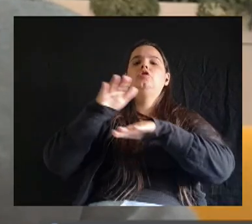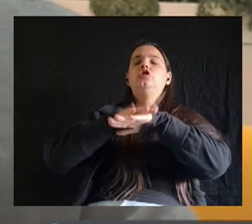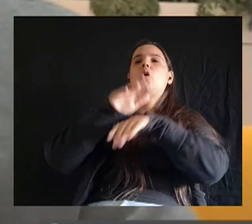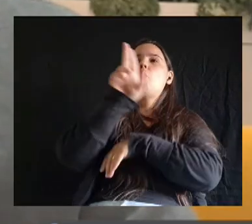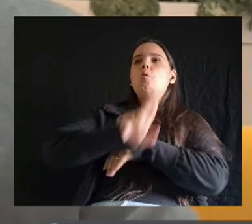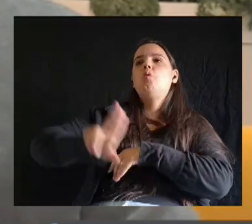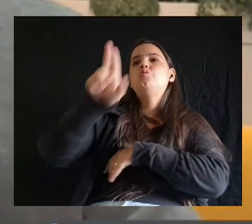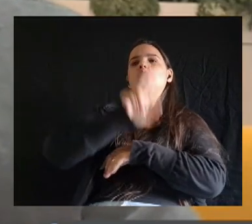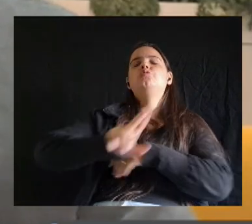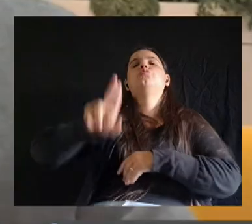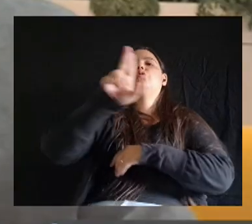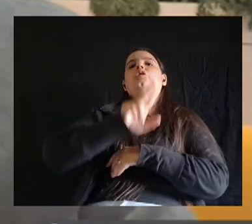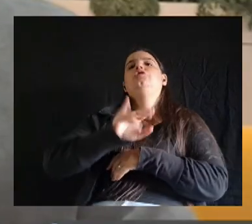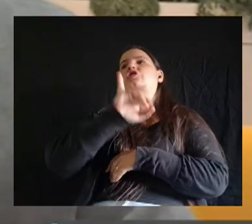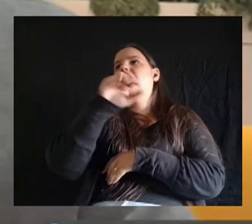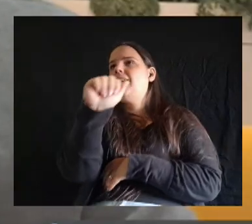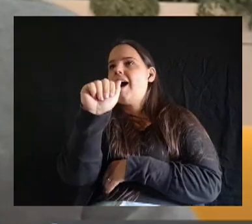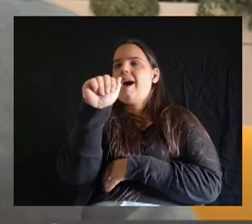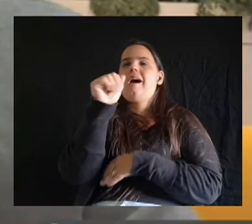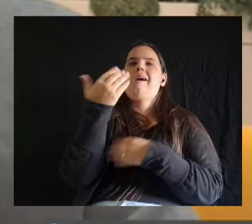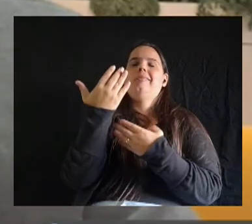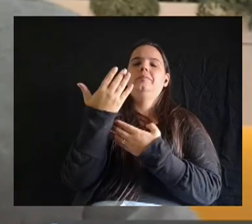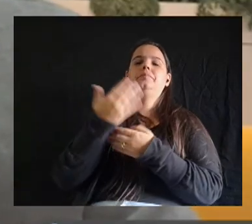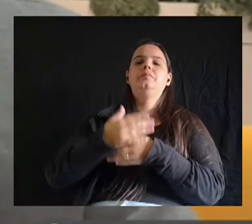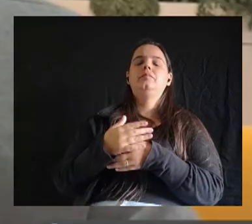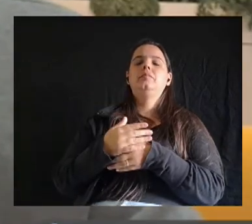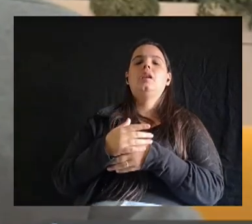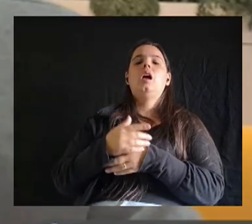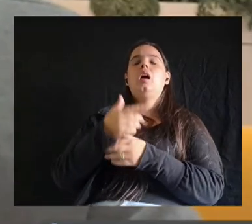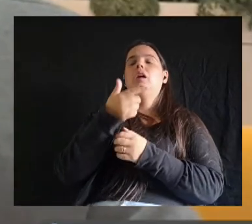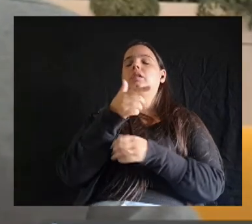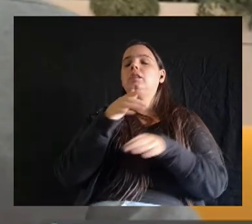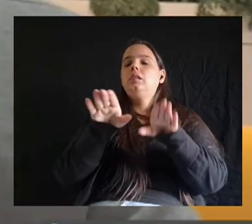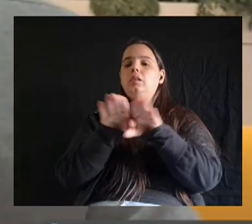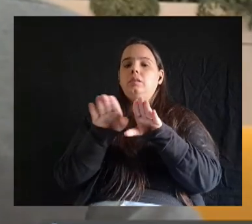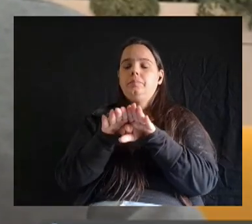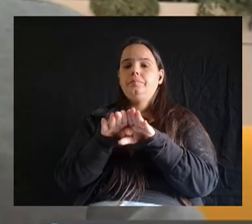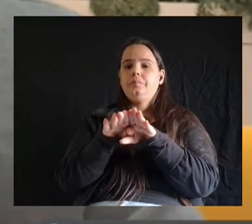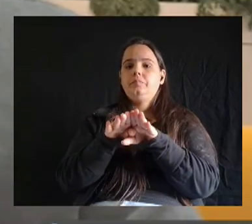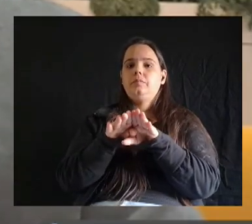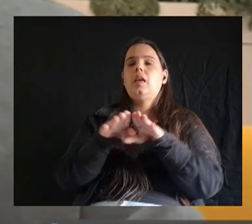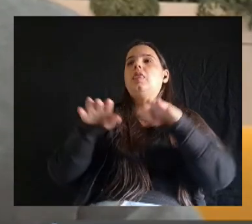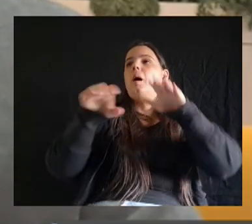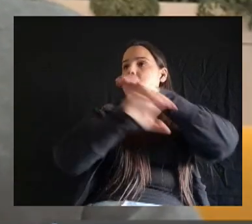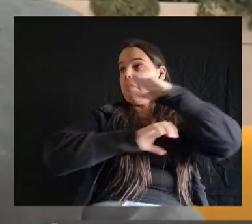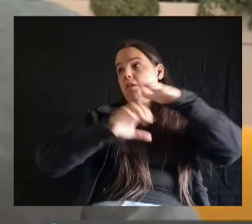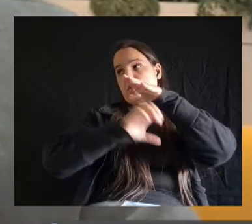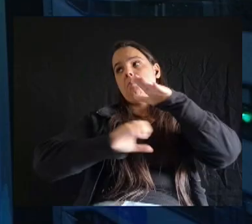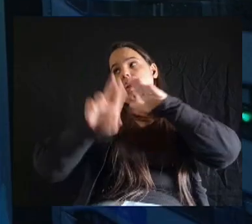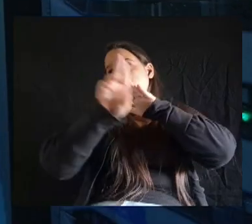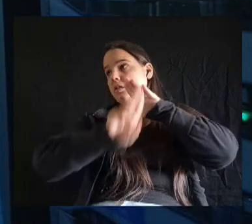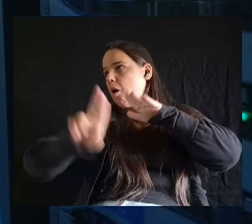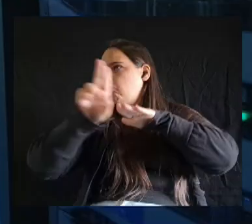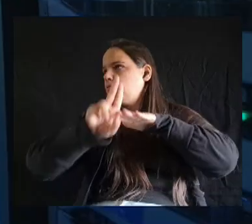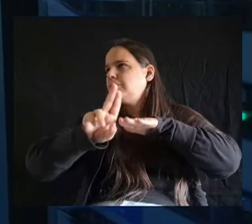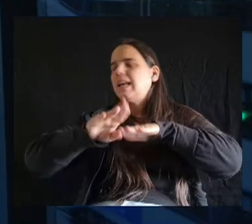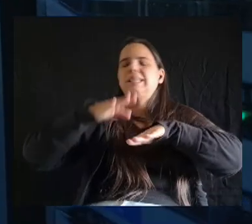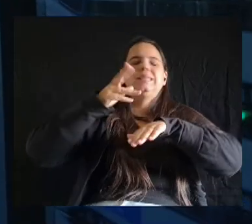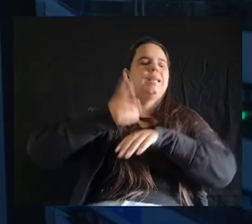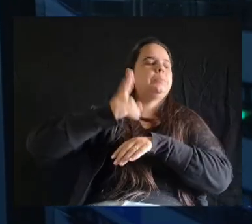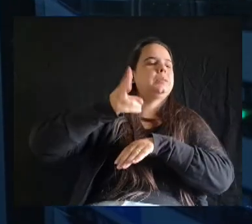na internet, em várias frentes, tanto pelas empresas, né, as empresas cada vez mais utilizando os data centers